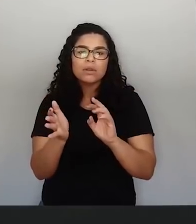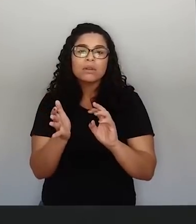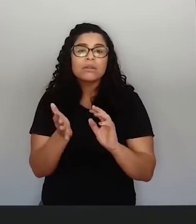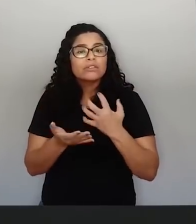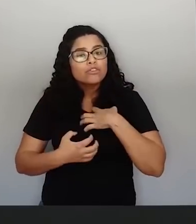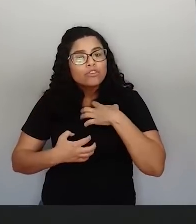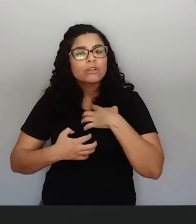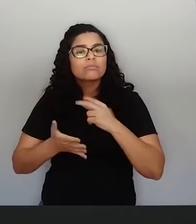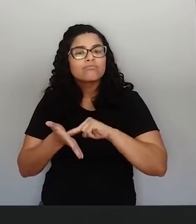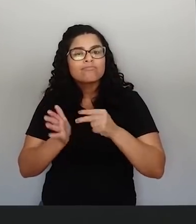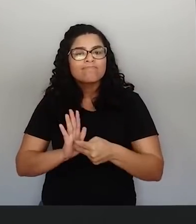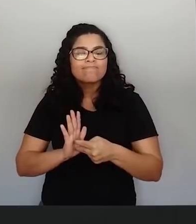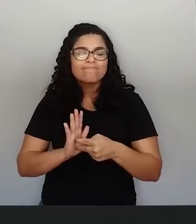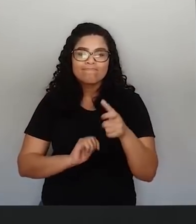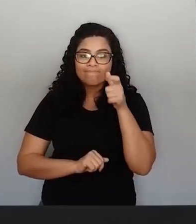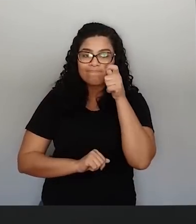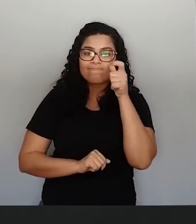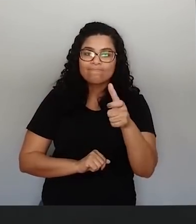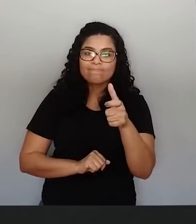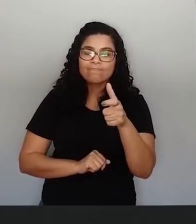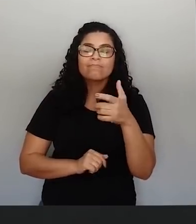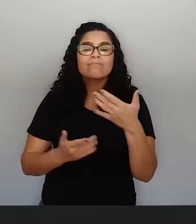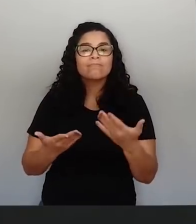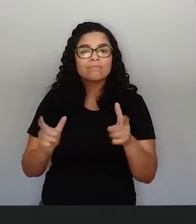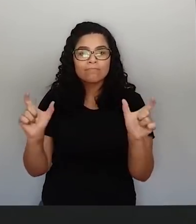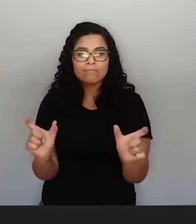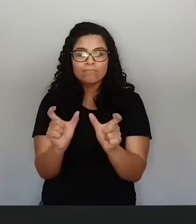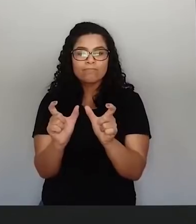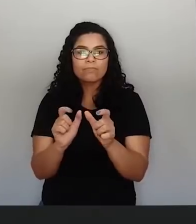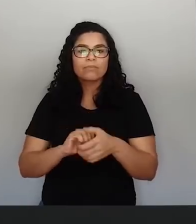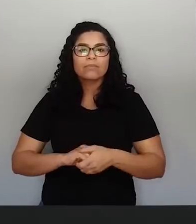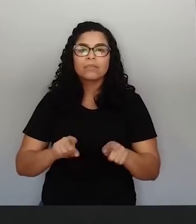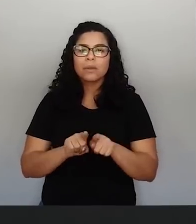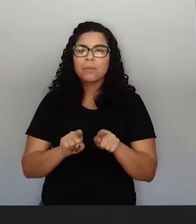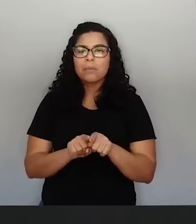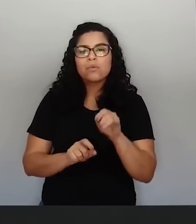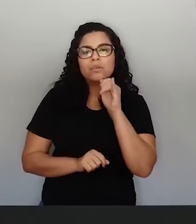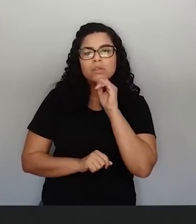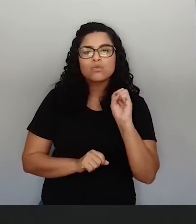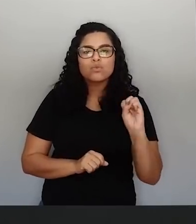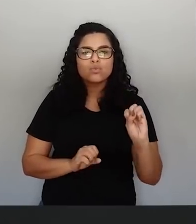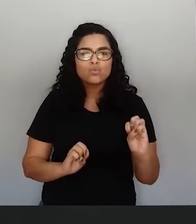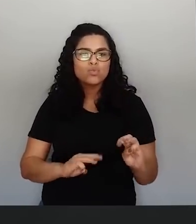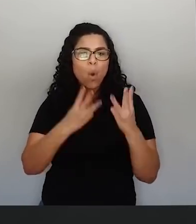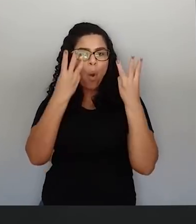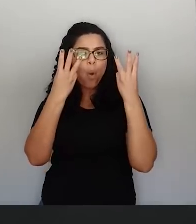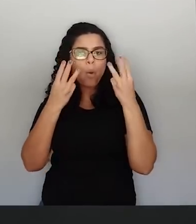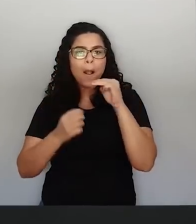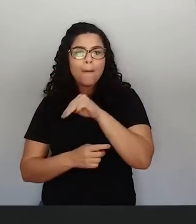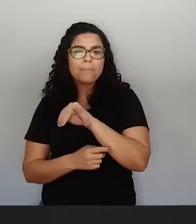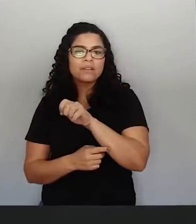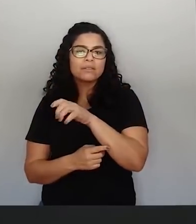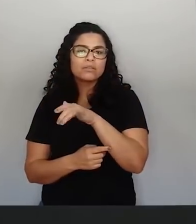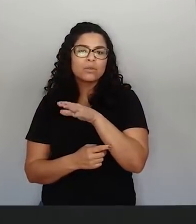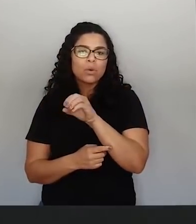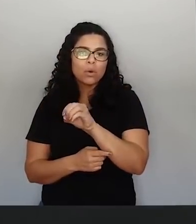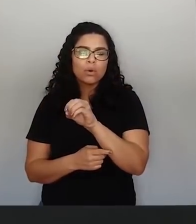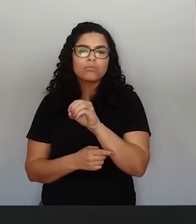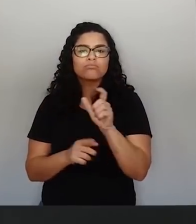poucos isso vai acontecendo, aos poucos os falantes vão incorporando essa palavra. E quando essa palavra vai para o dicionário, a gente diz que essa